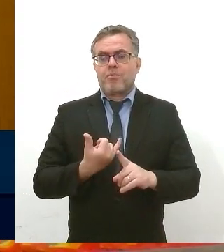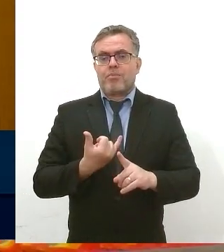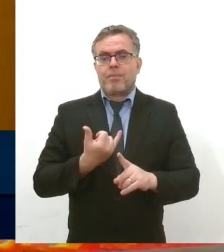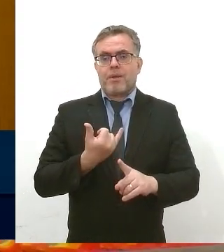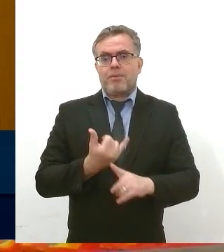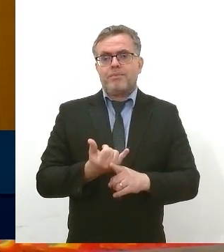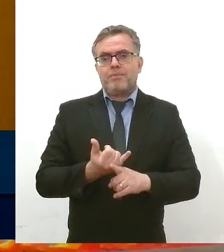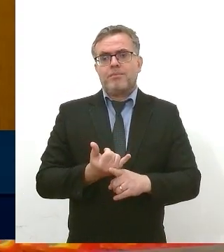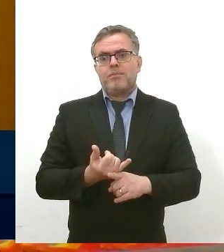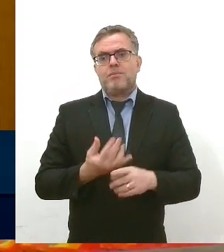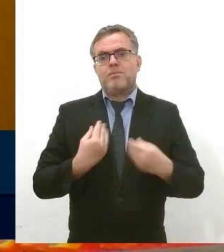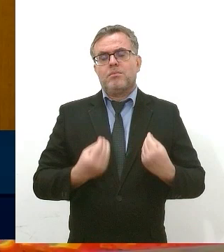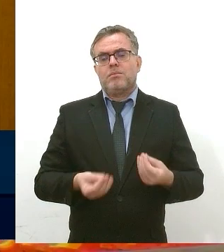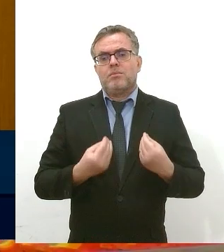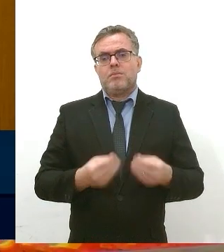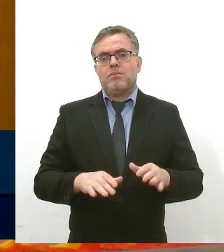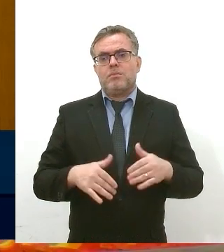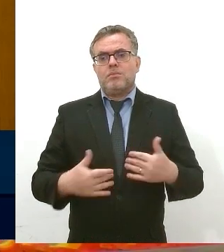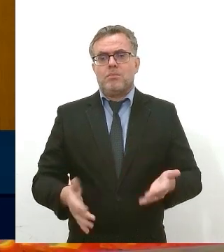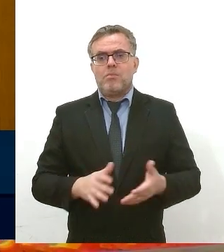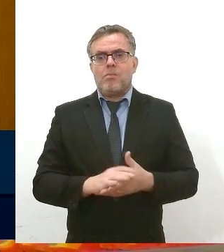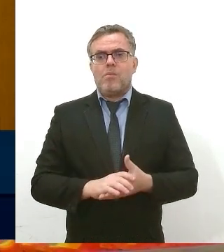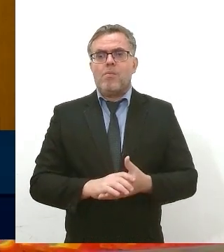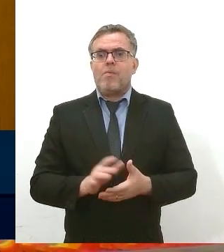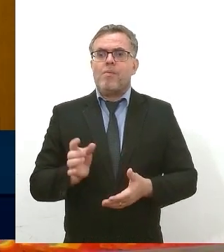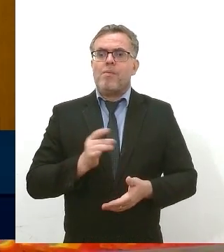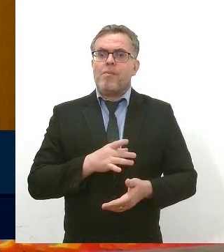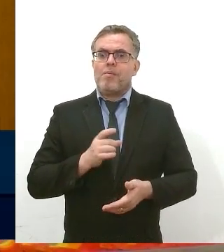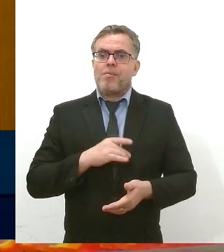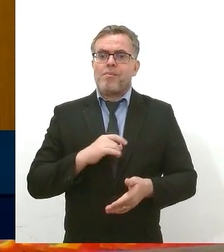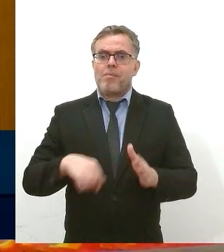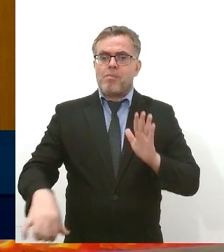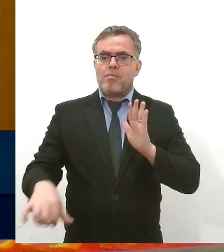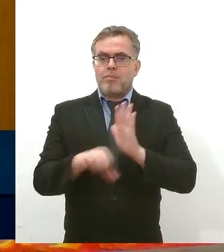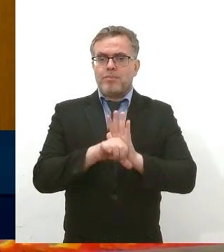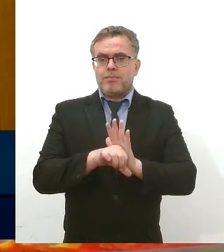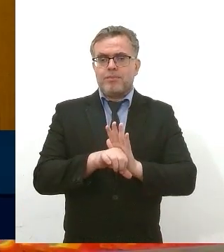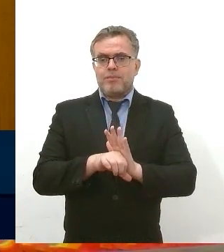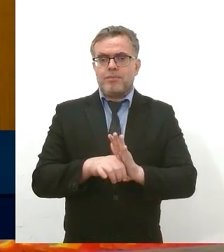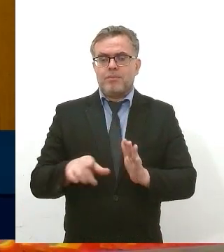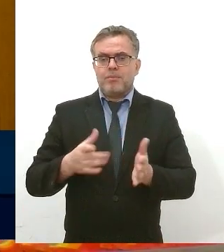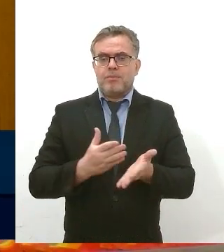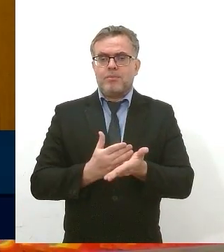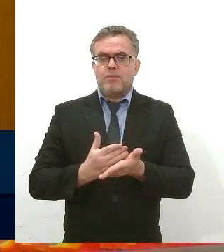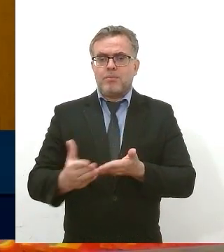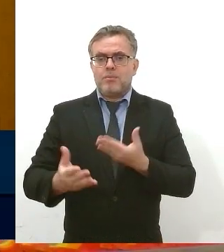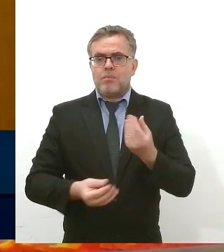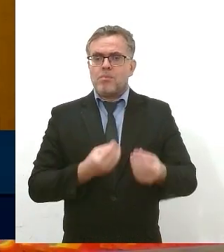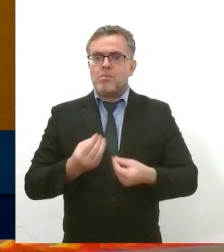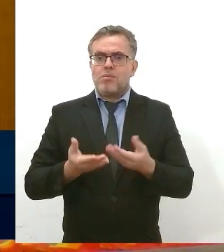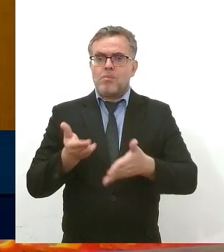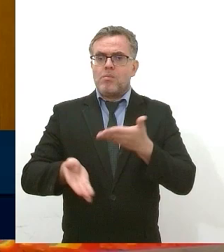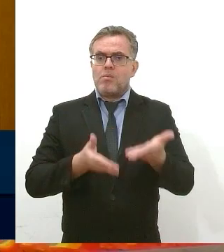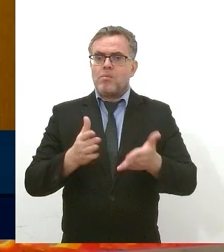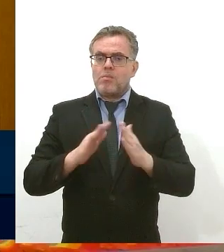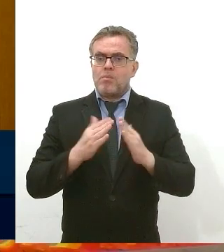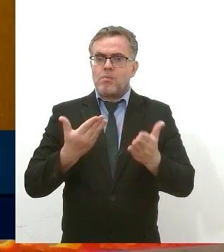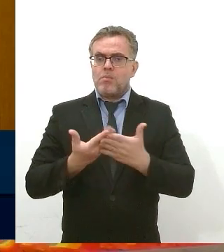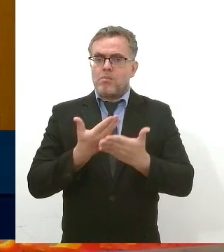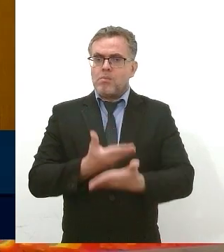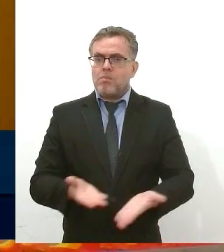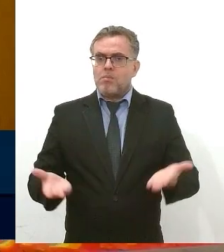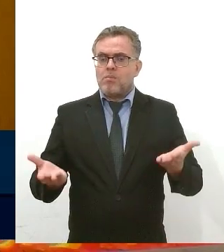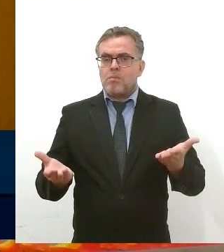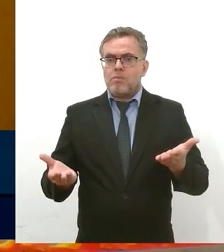transfobia, é um crime, mas começa com esses comportamentos nas escolas. E também, e